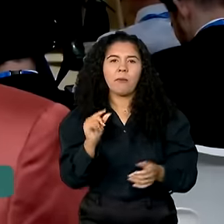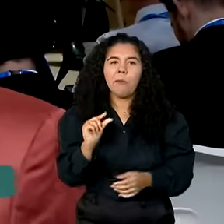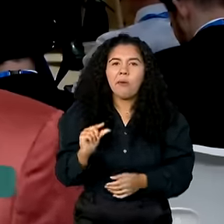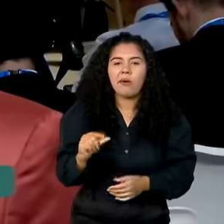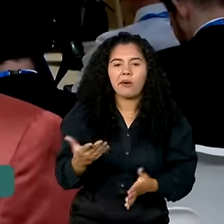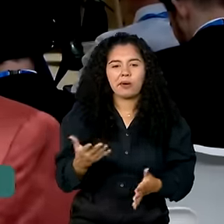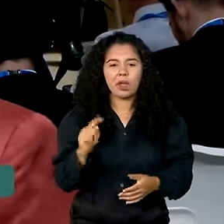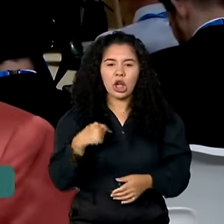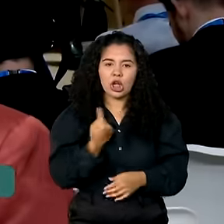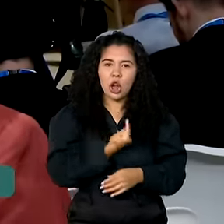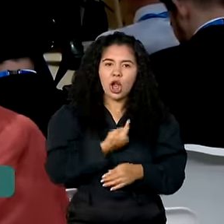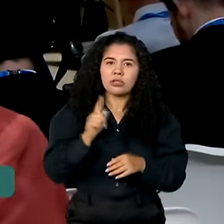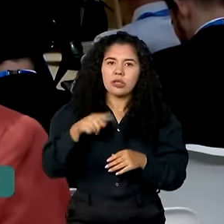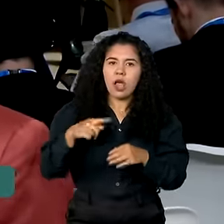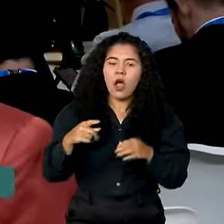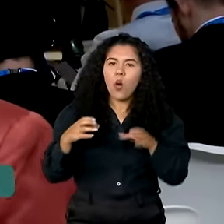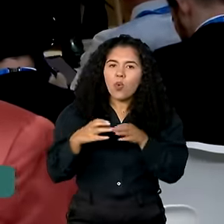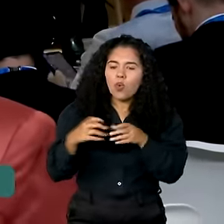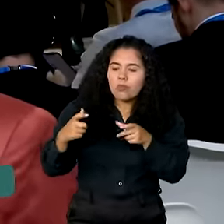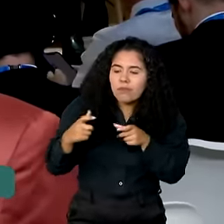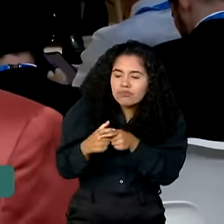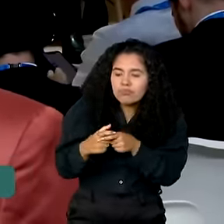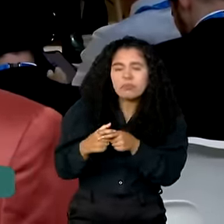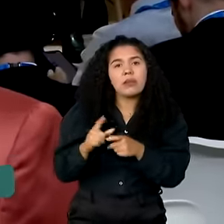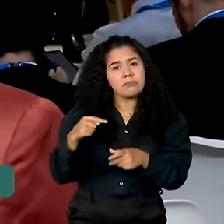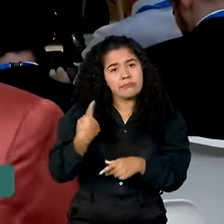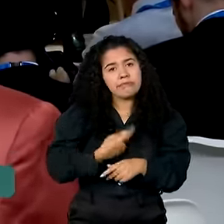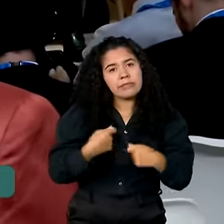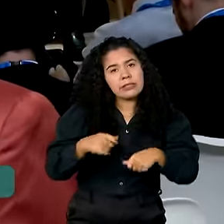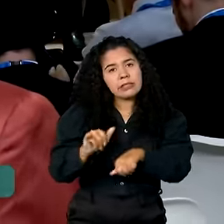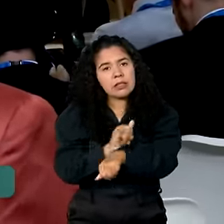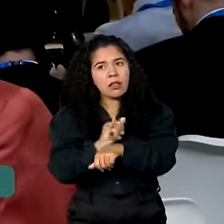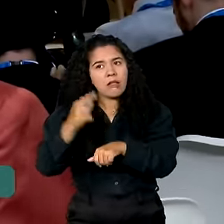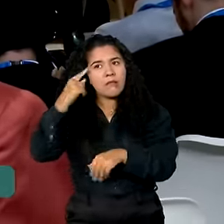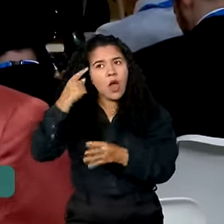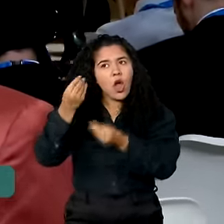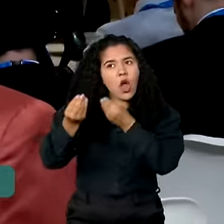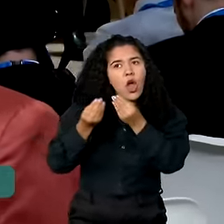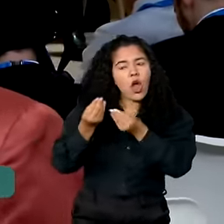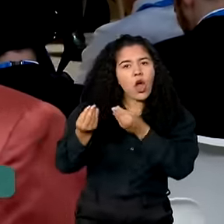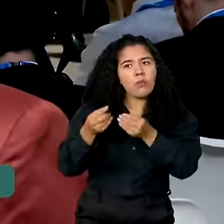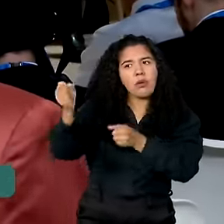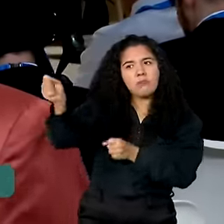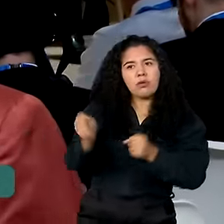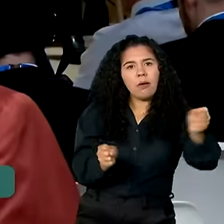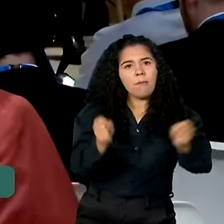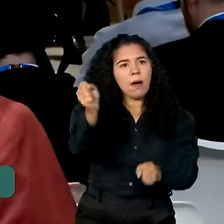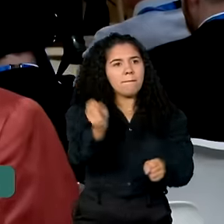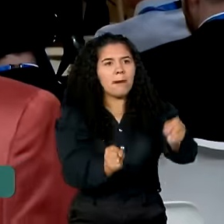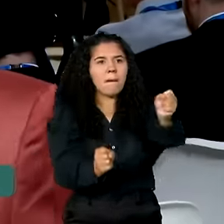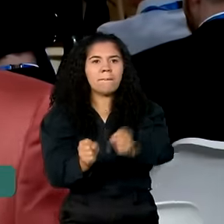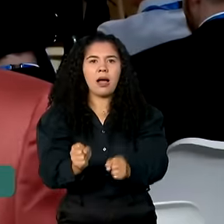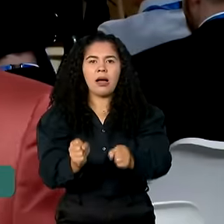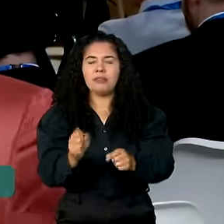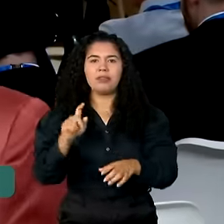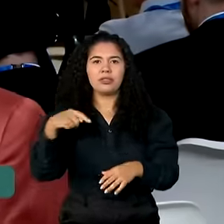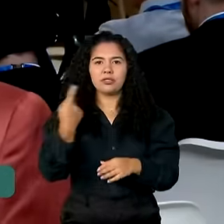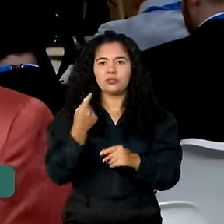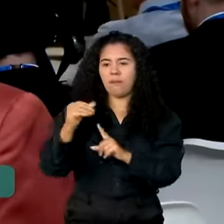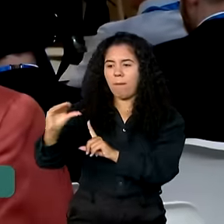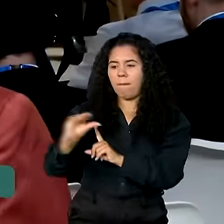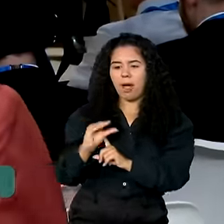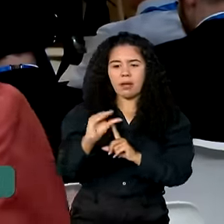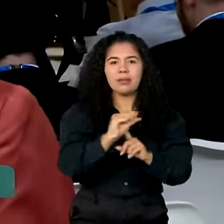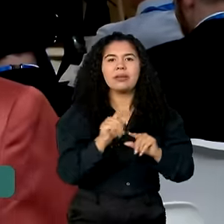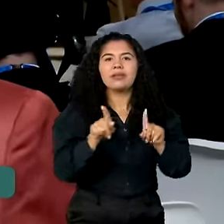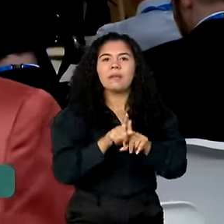grupo menor que furou a bolha, então isso é preciso pensar também, né? Como é que trazem essas pessoas? A gente não tem financiamento para vir, tem a barreira da língua,